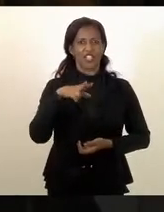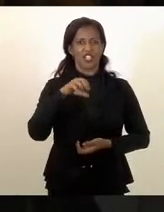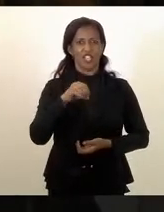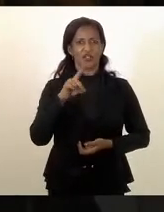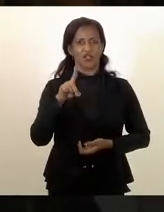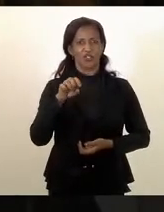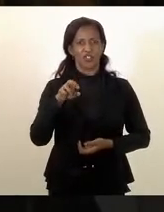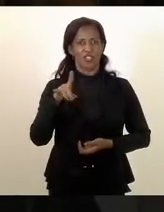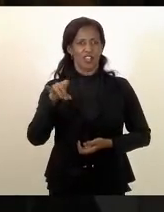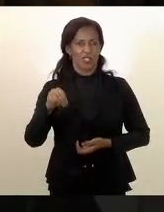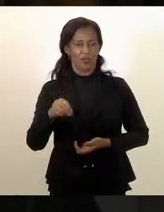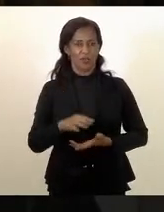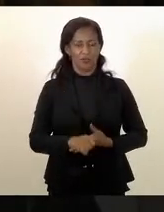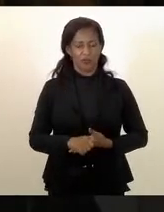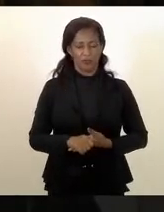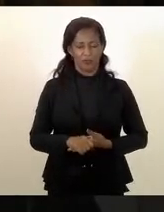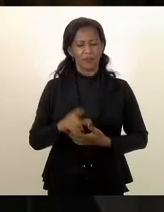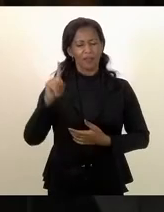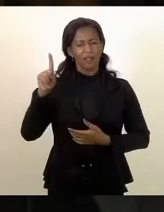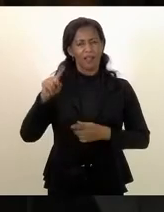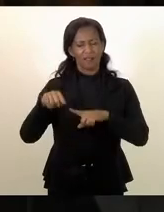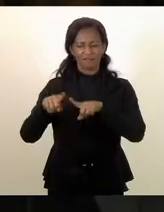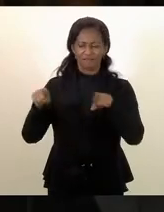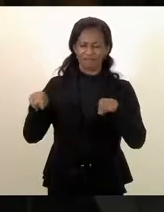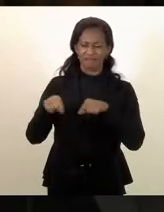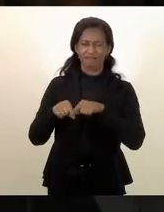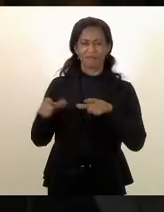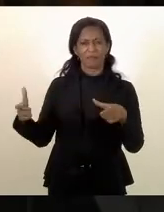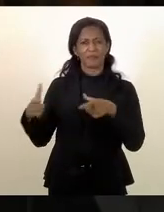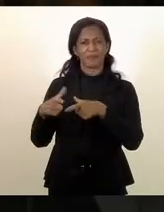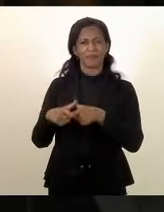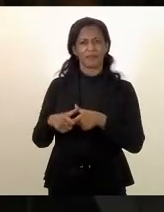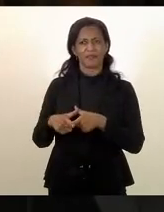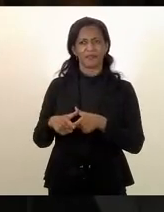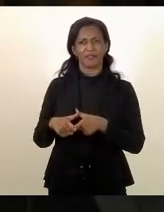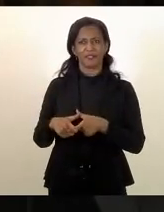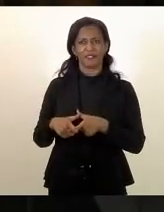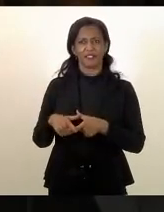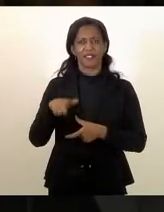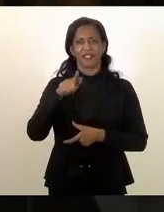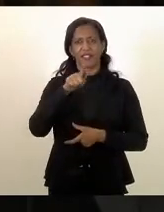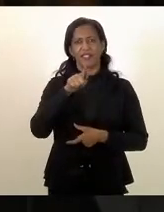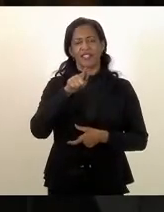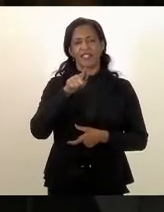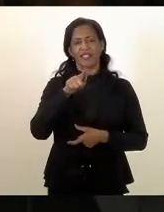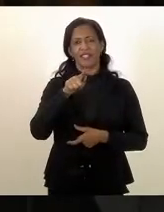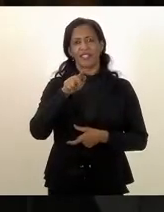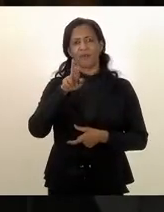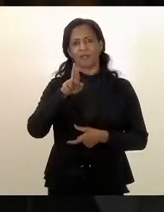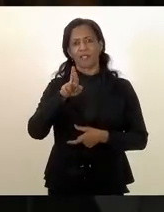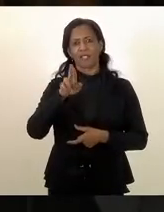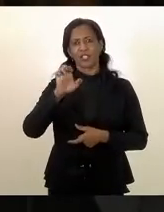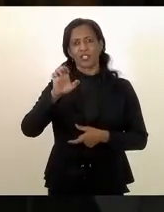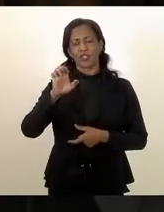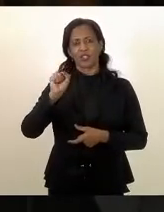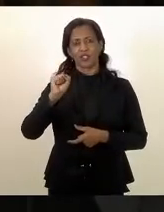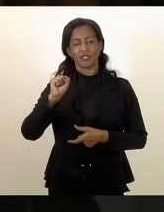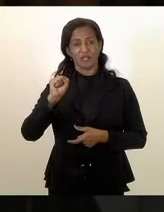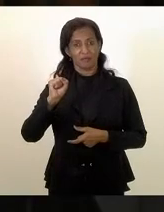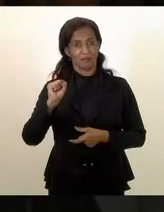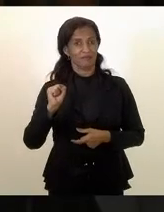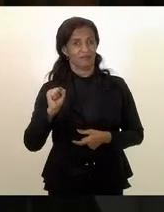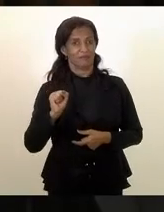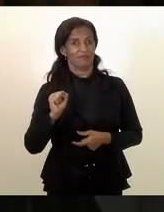o nome da pequena escola que tinha lá era Grêmio Recreativo Escola de